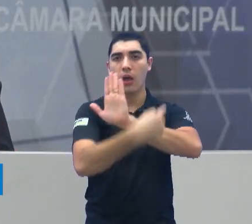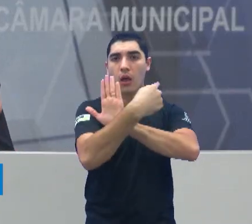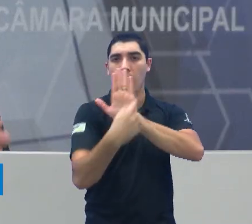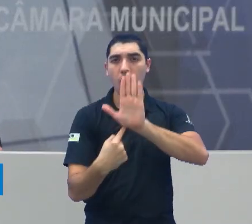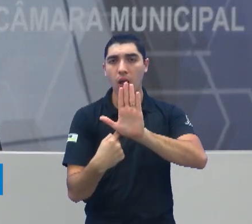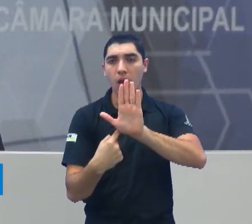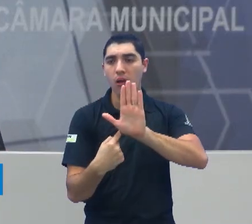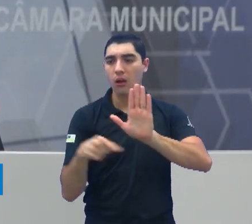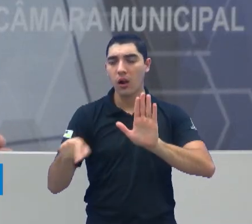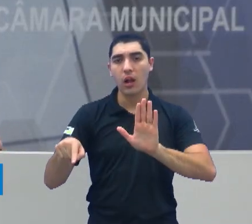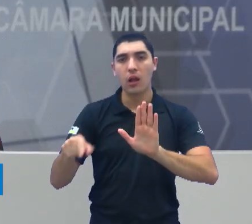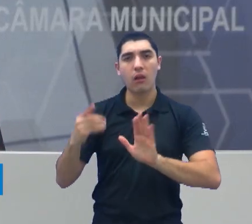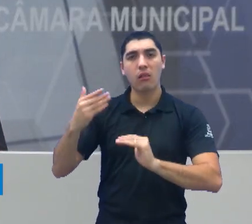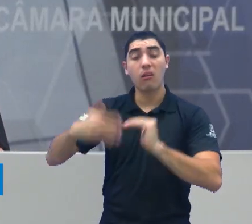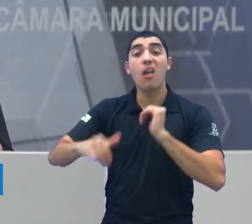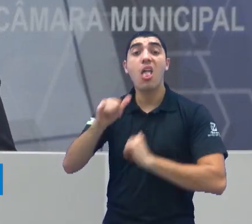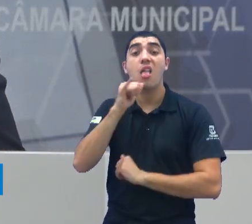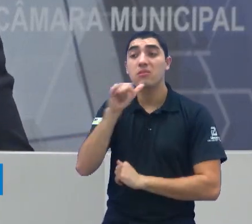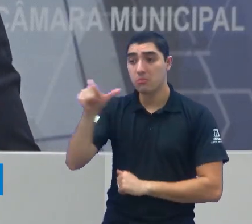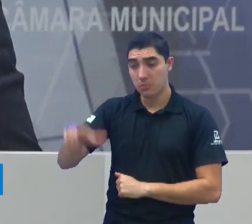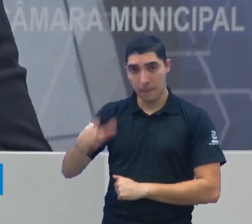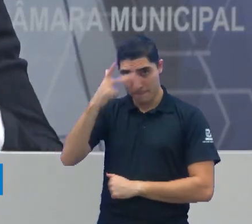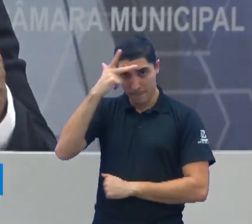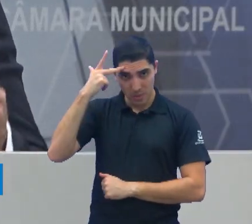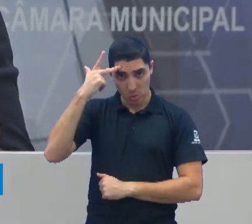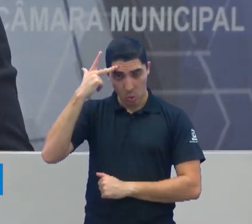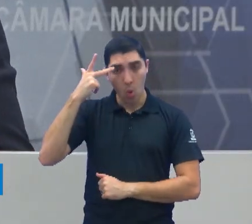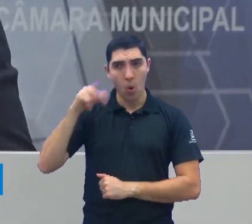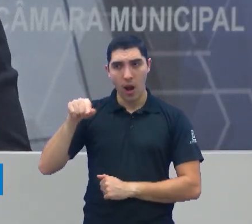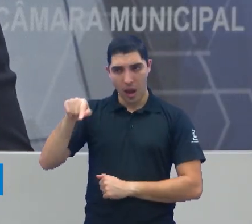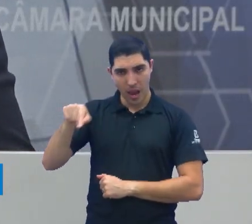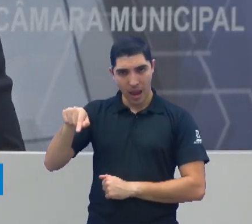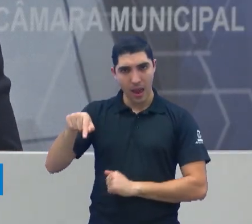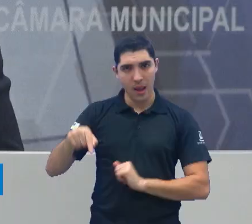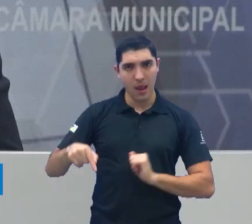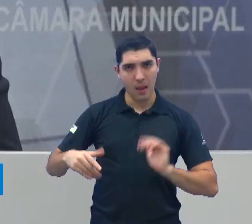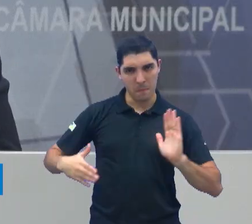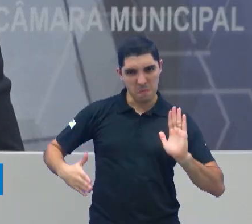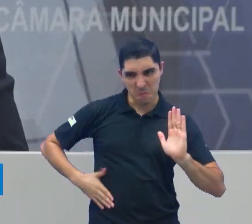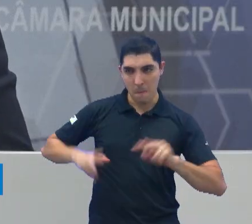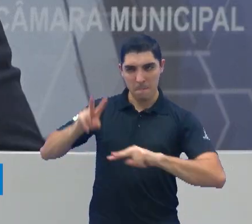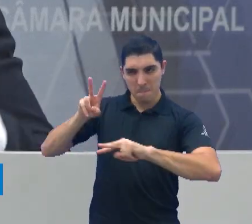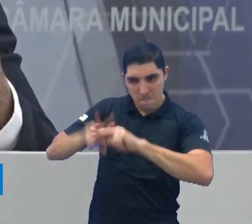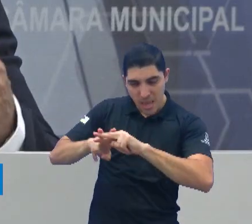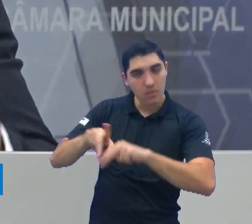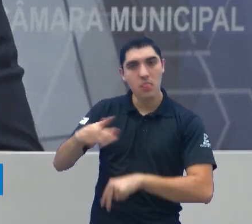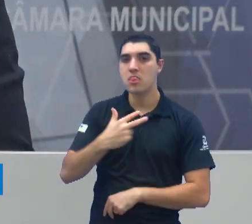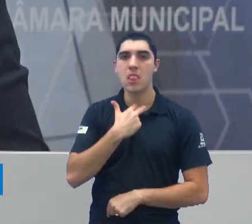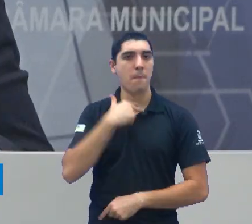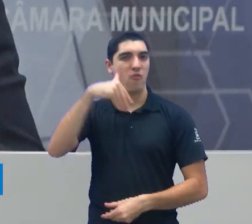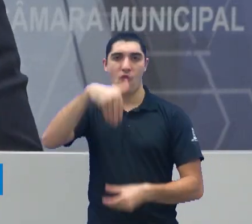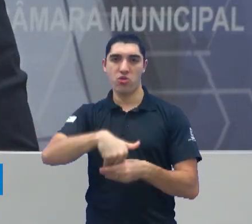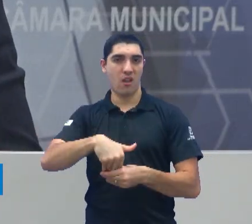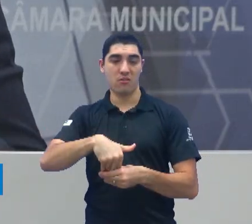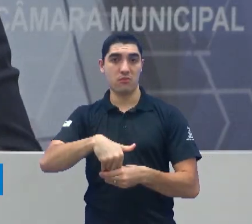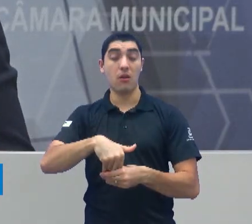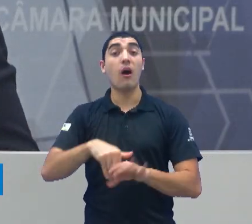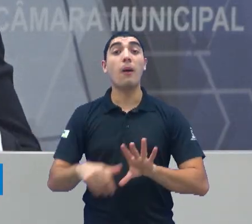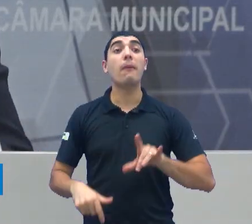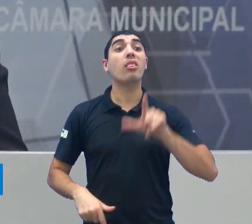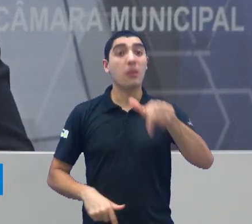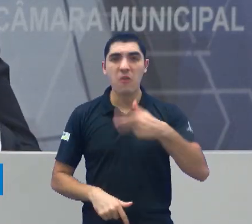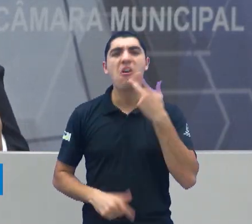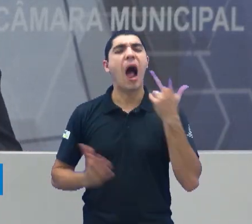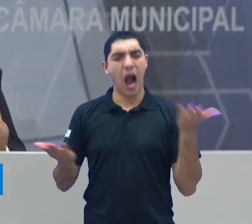proibia presos a votar. E hoje foi derrubada essa lei pelo Tribunal Superior Eleitoral, permitindo mais de